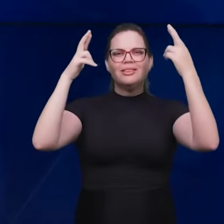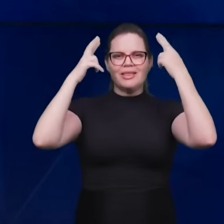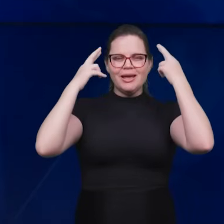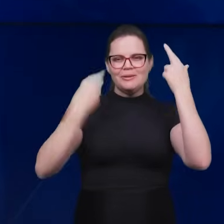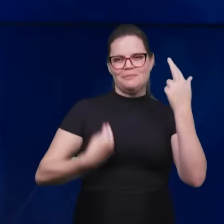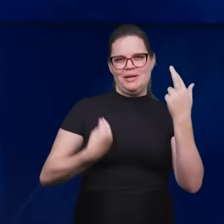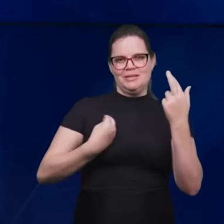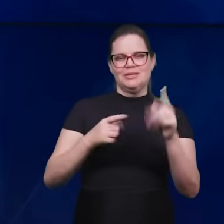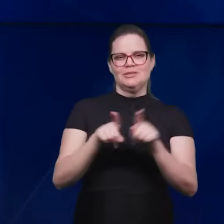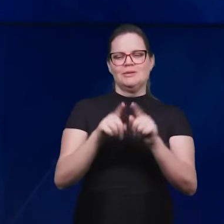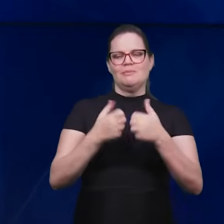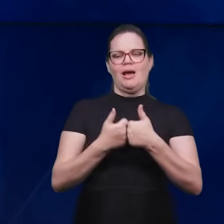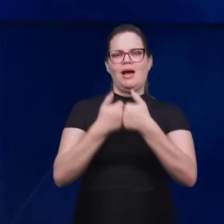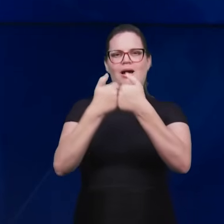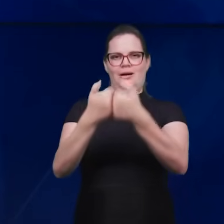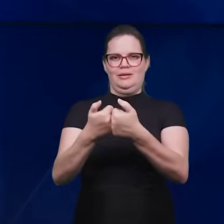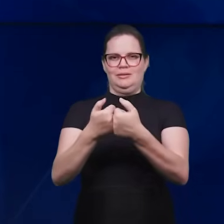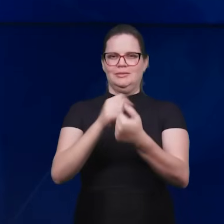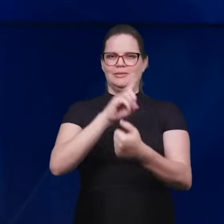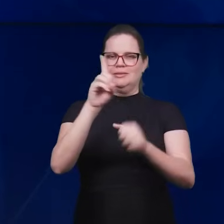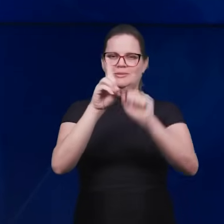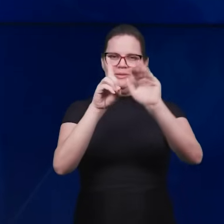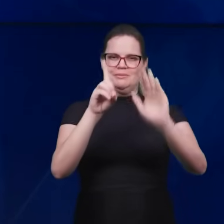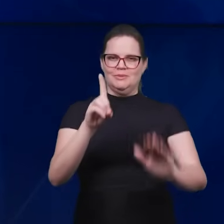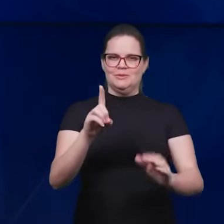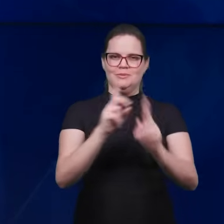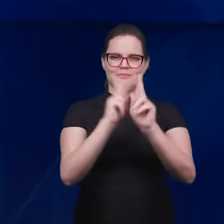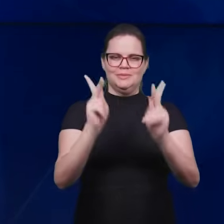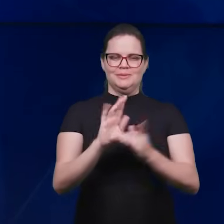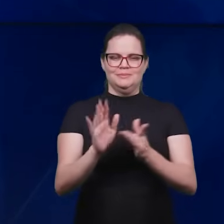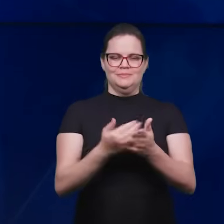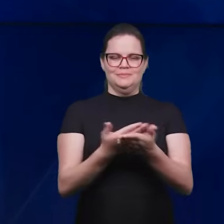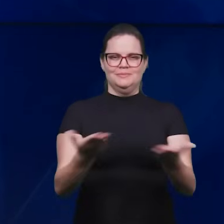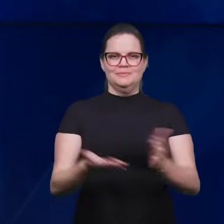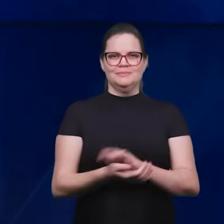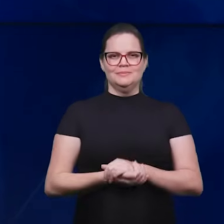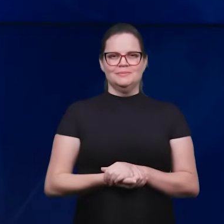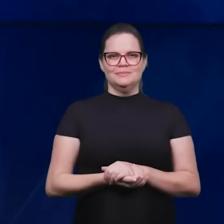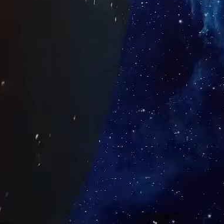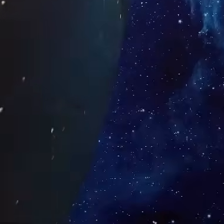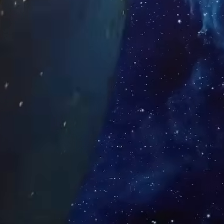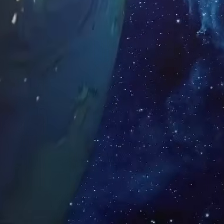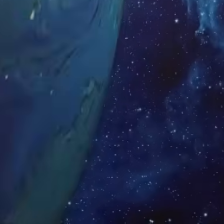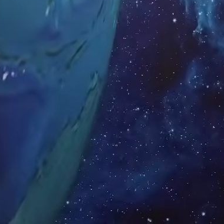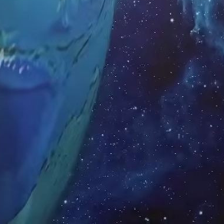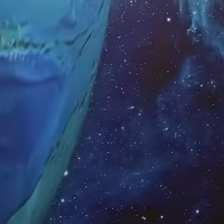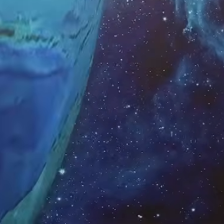Arca da Aliança. Que Deus te abençoe e a todos a paz do Senhor.